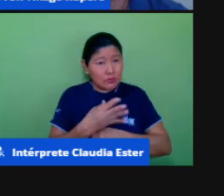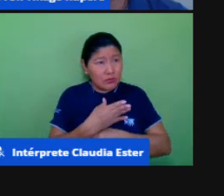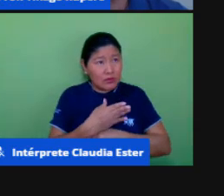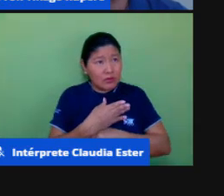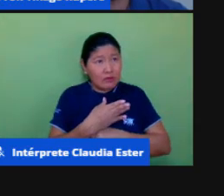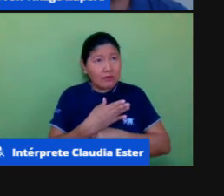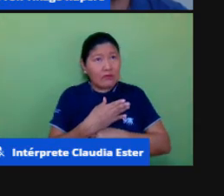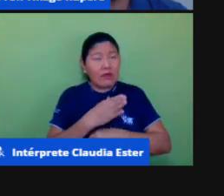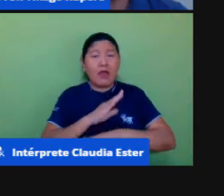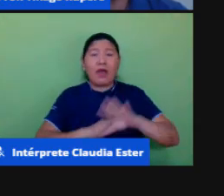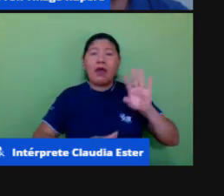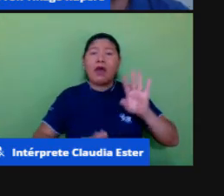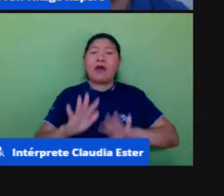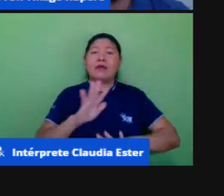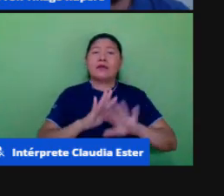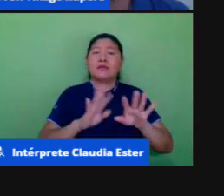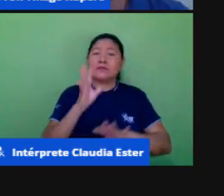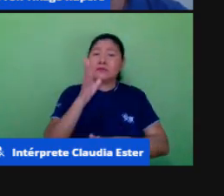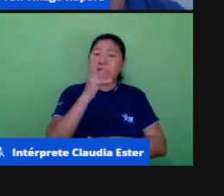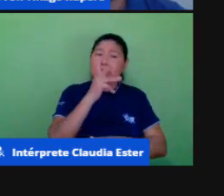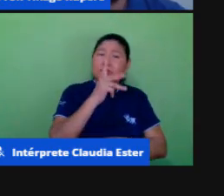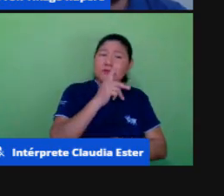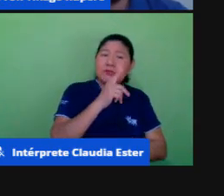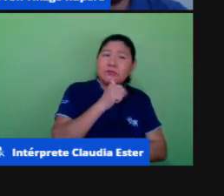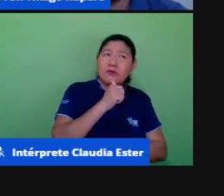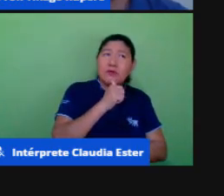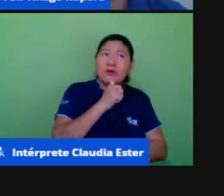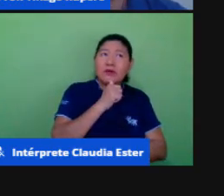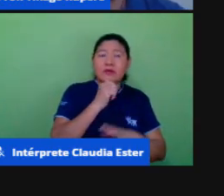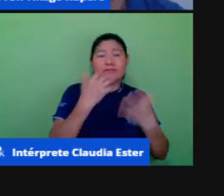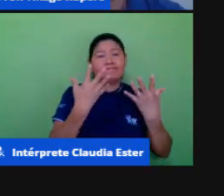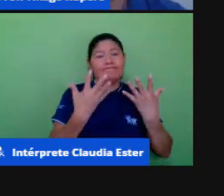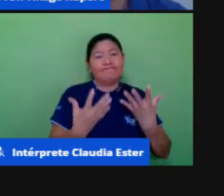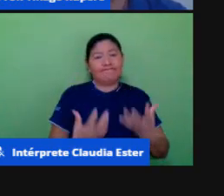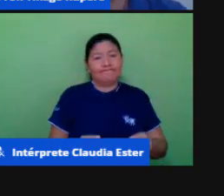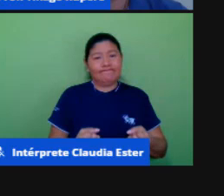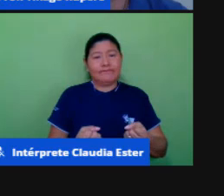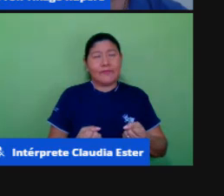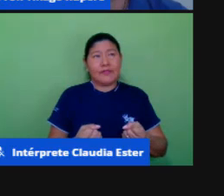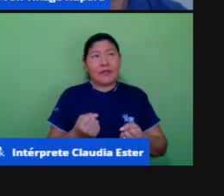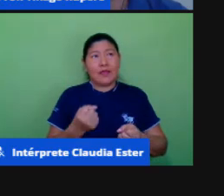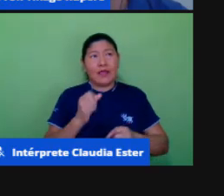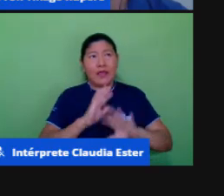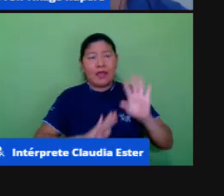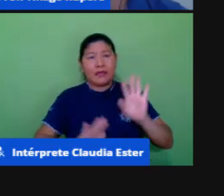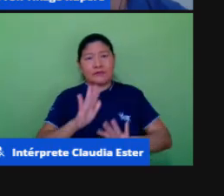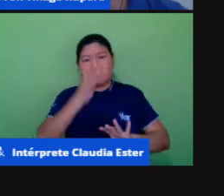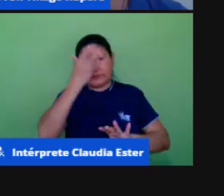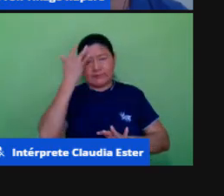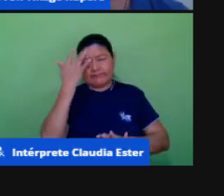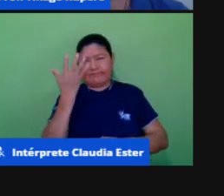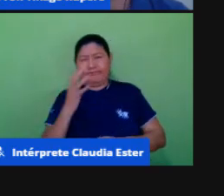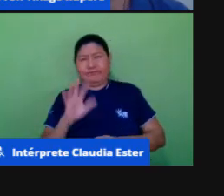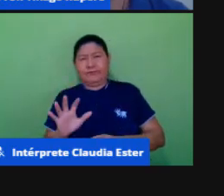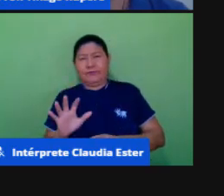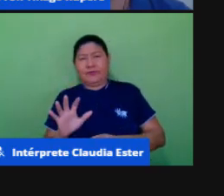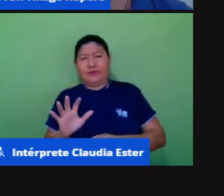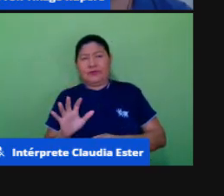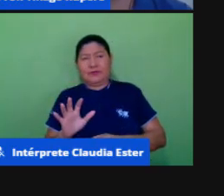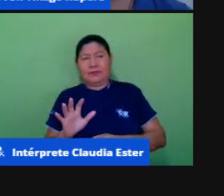ela demora para entrar em pauta e ser aceita, ser digerido. Né? Por exemplo, nós tivemos